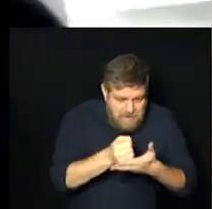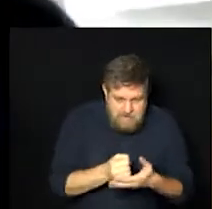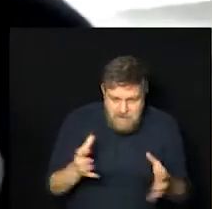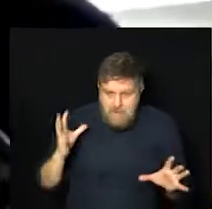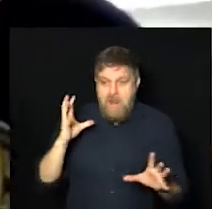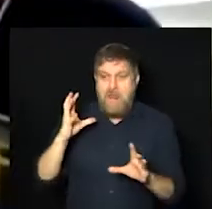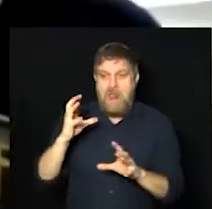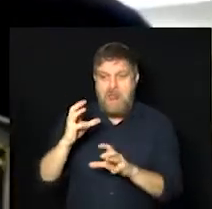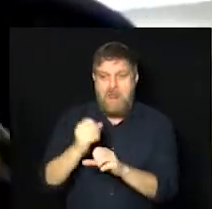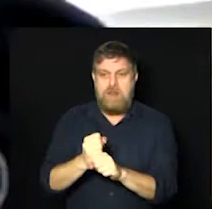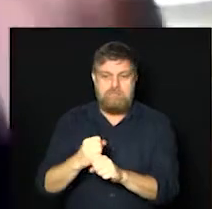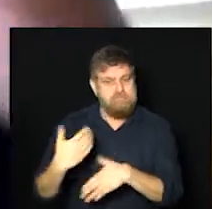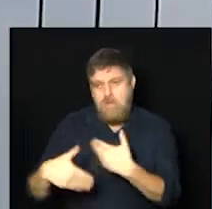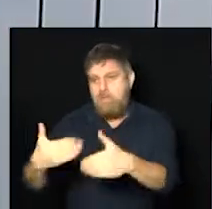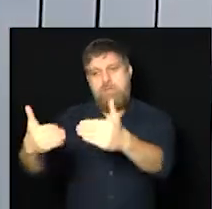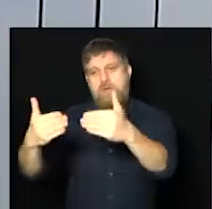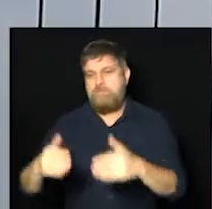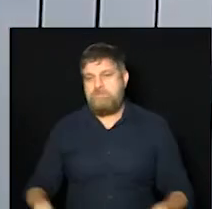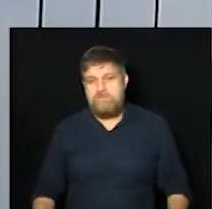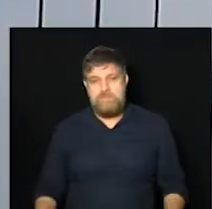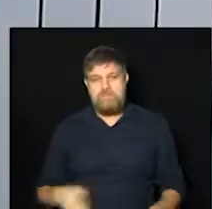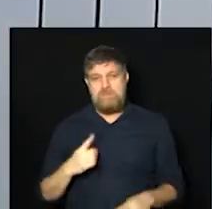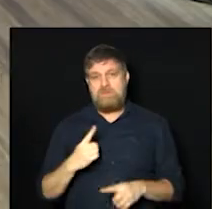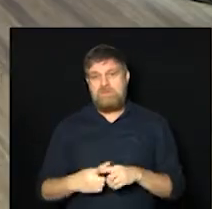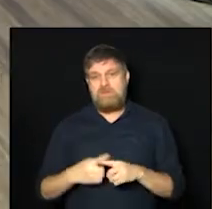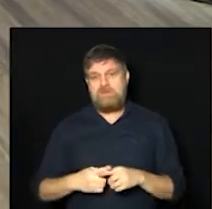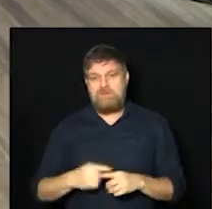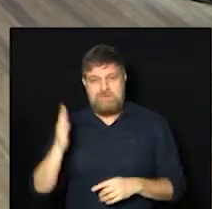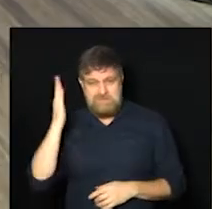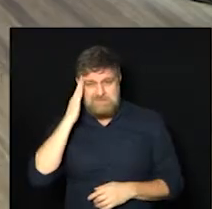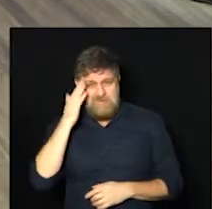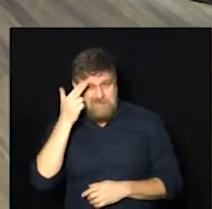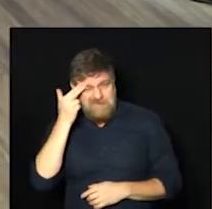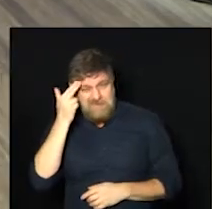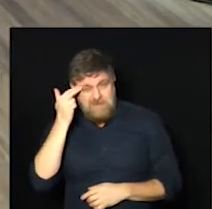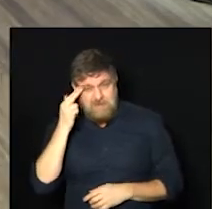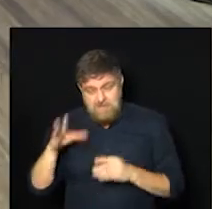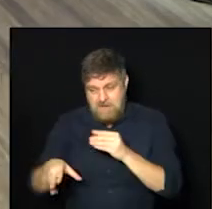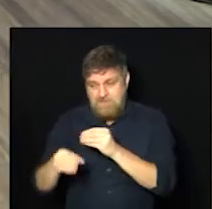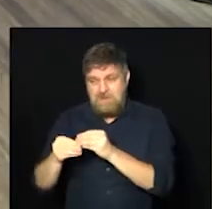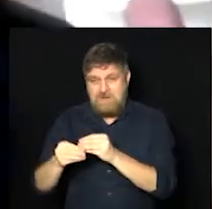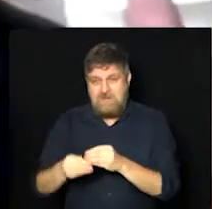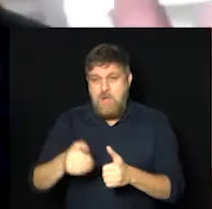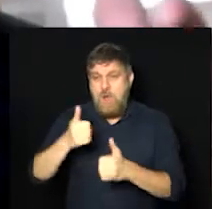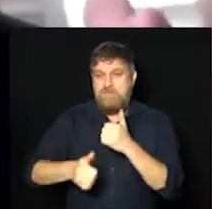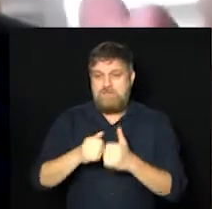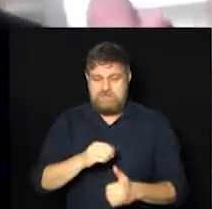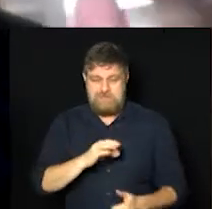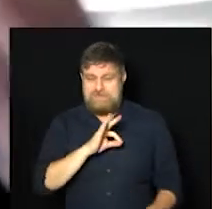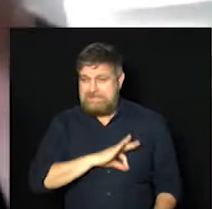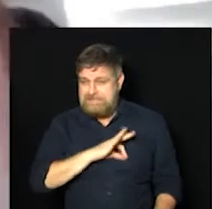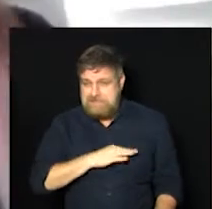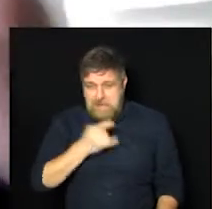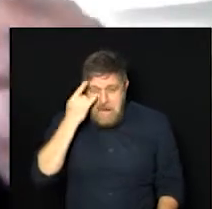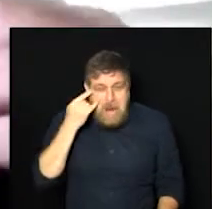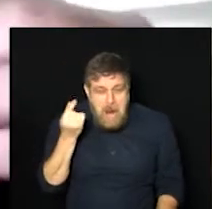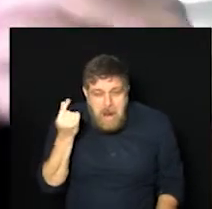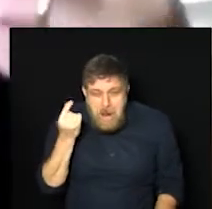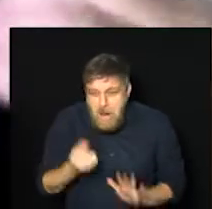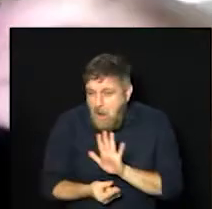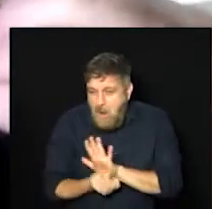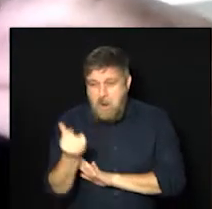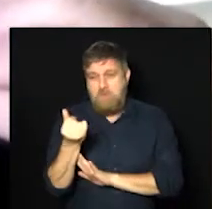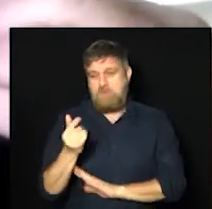assim. Porque sabe por quê, Gabriel? Eu quero complementar. O esporte amador, ele não dá lucro. Deu para entender?